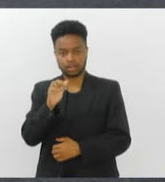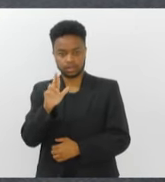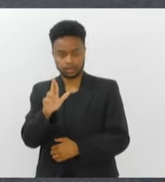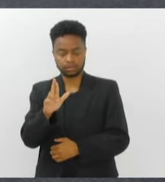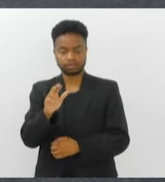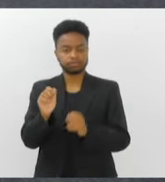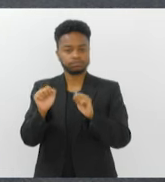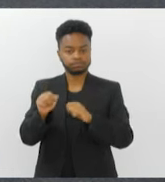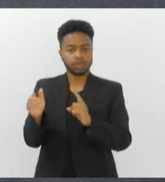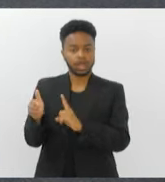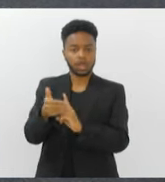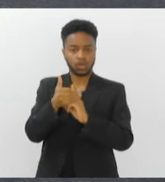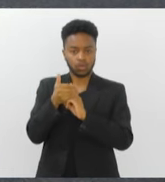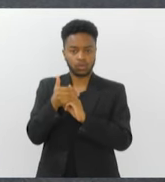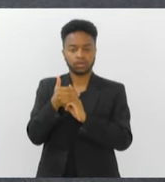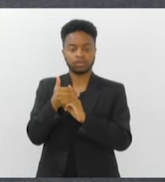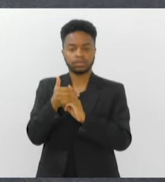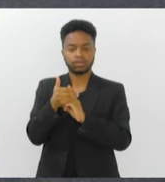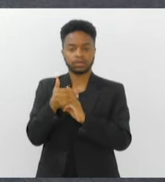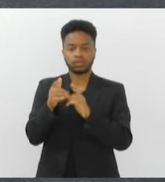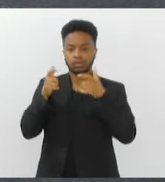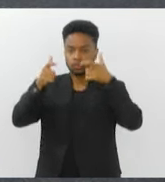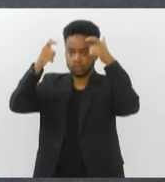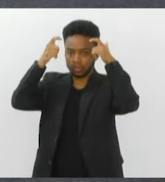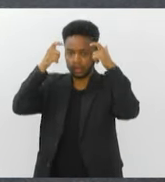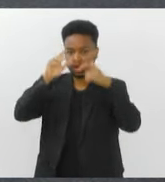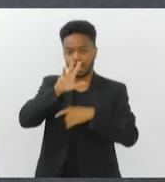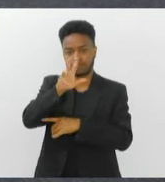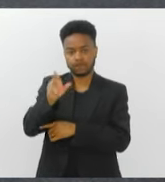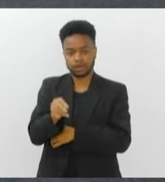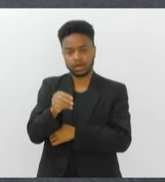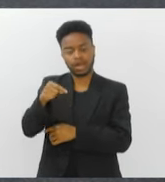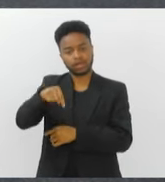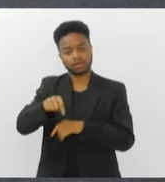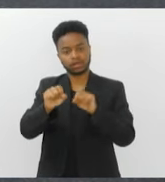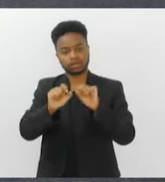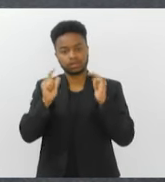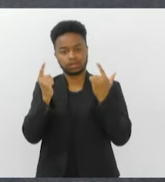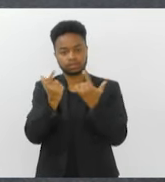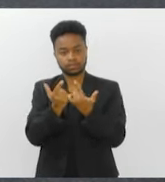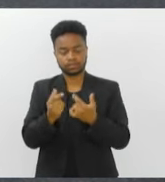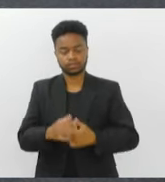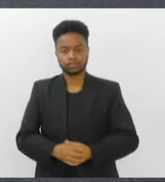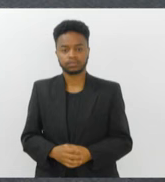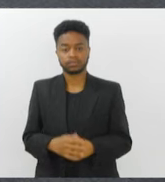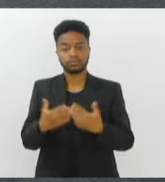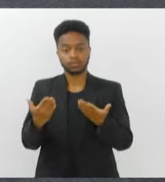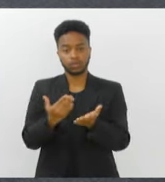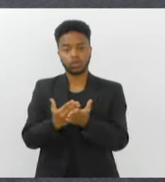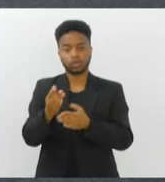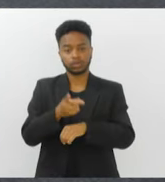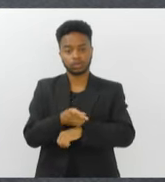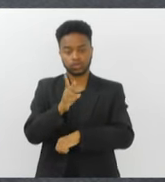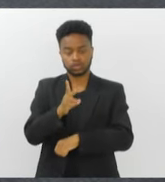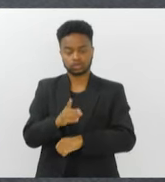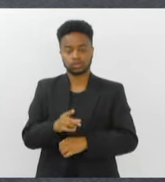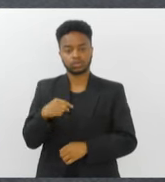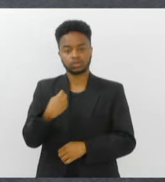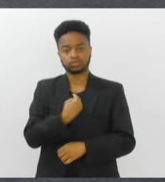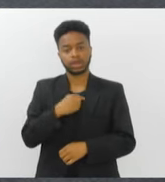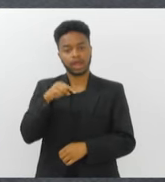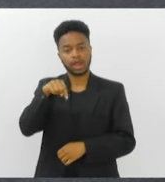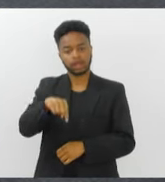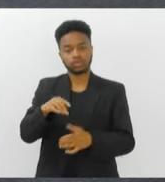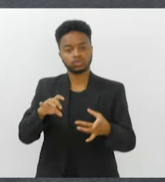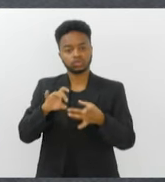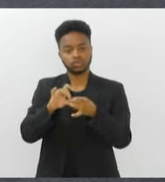o acolhimento da realeza africana na Assembleia Legislativa. Então, às 2 horas estaremos aqui com o